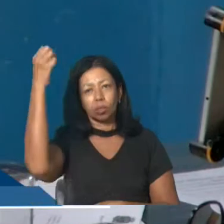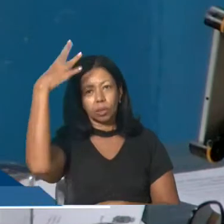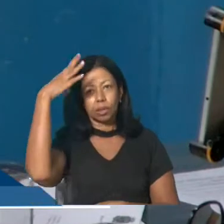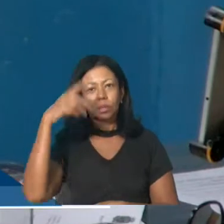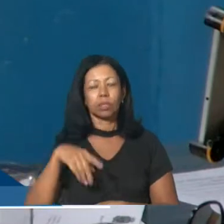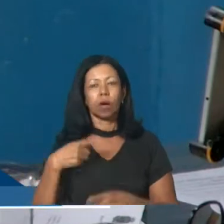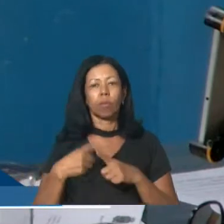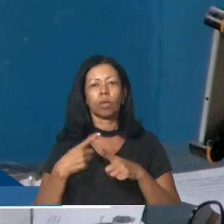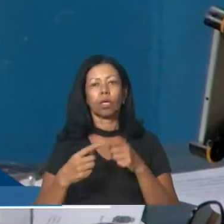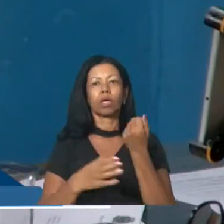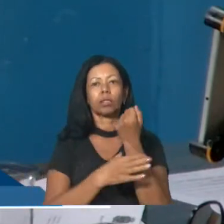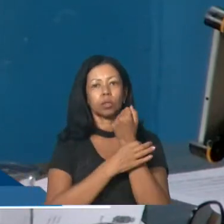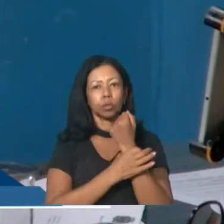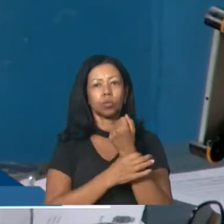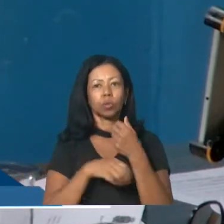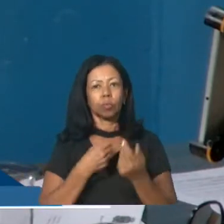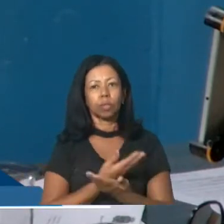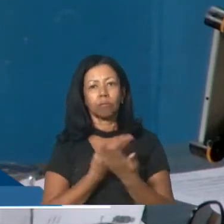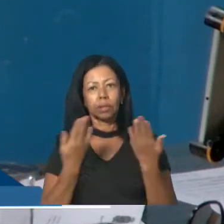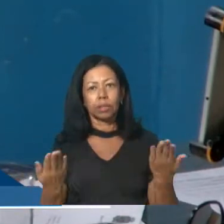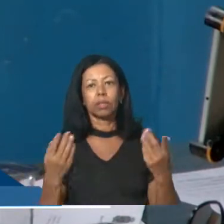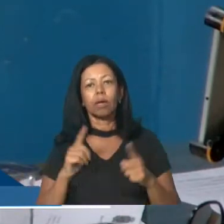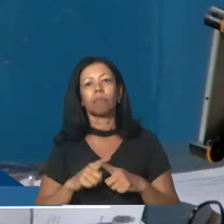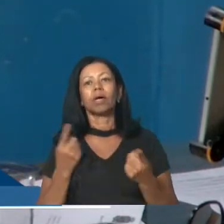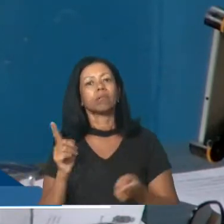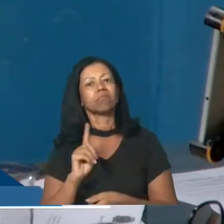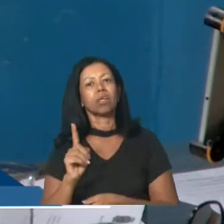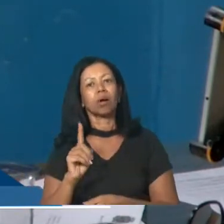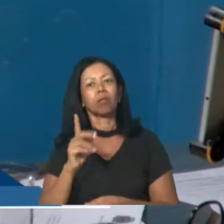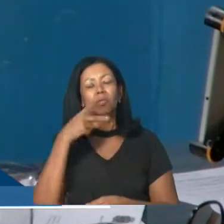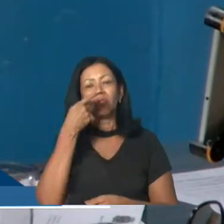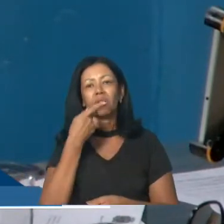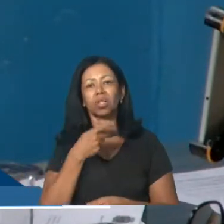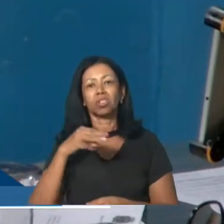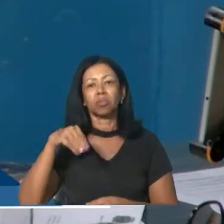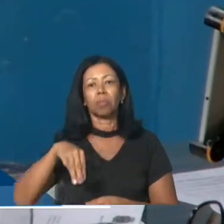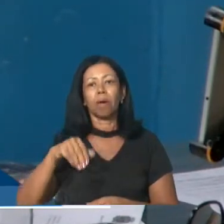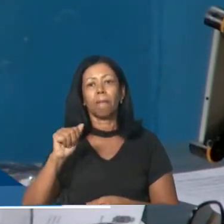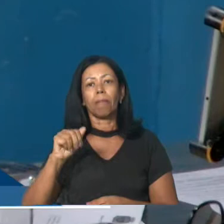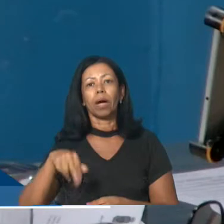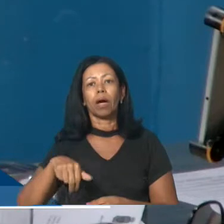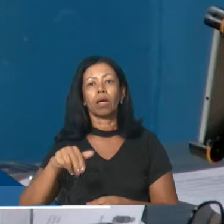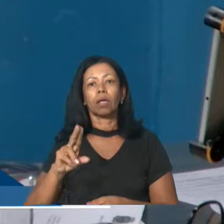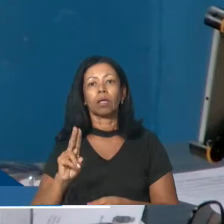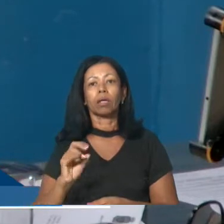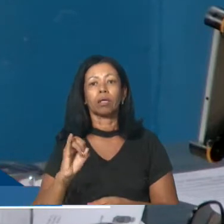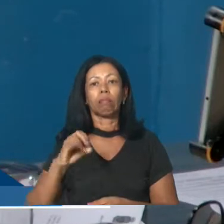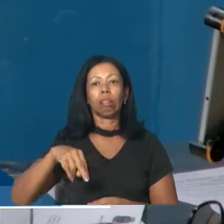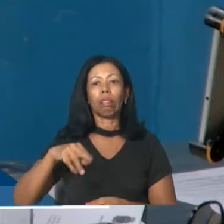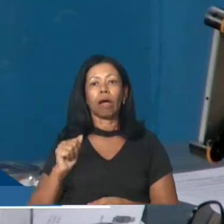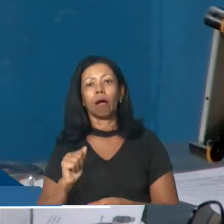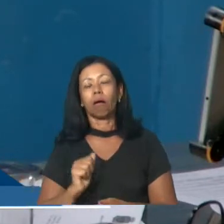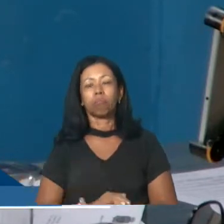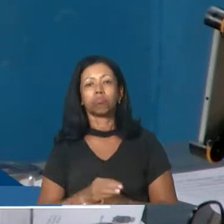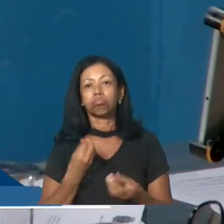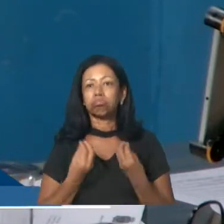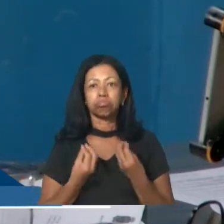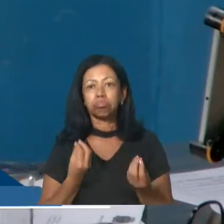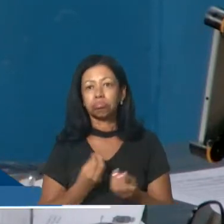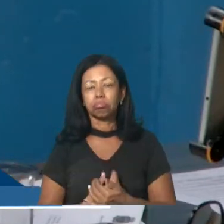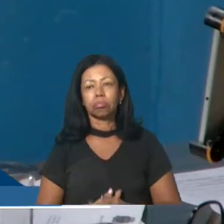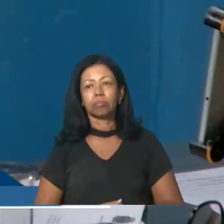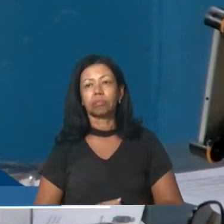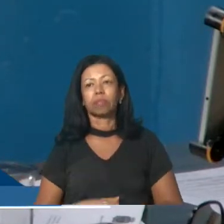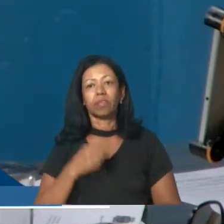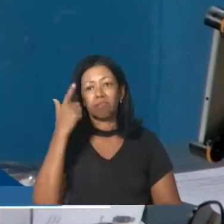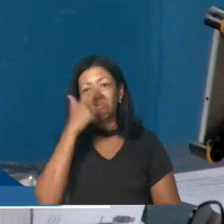vocês. Mas não, eu estou falando de uma máquina. É humilhante. É feio, é